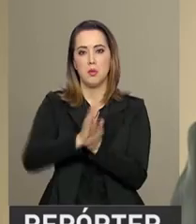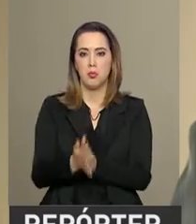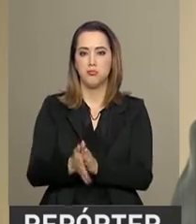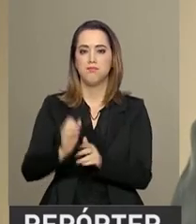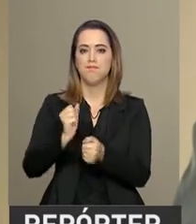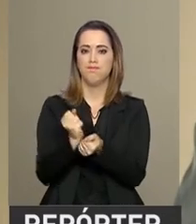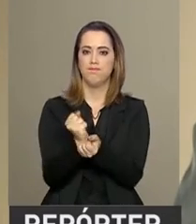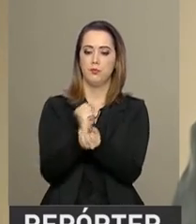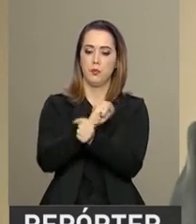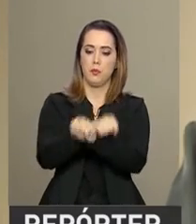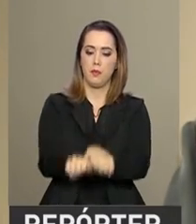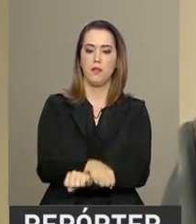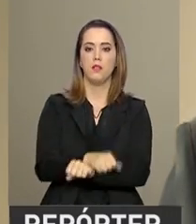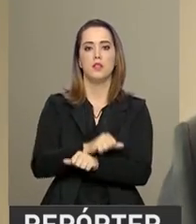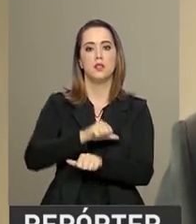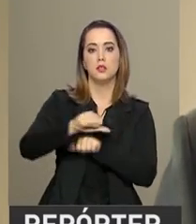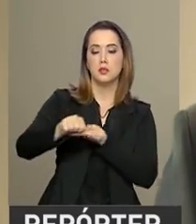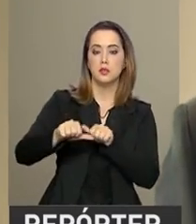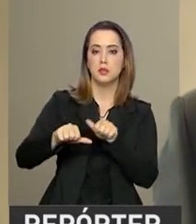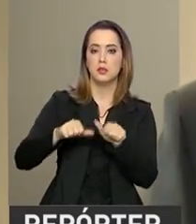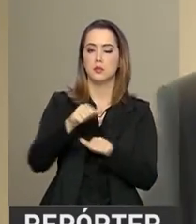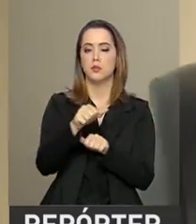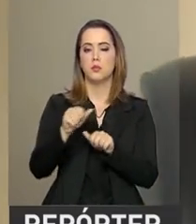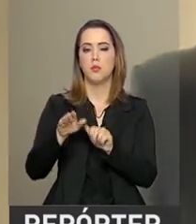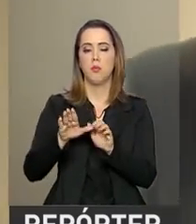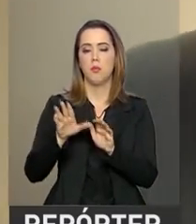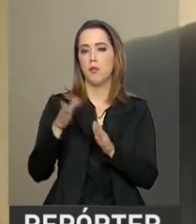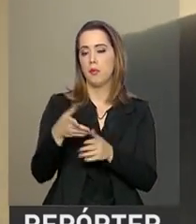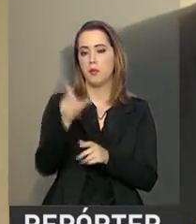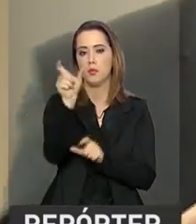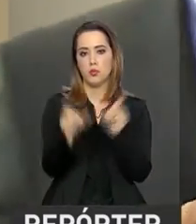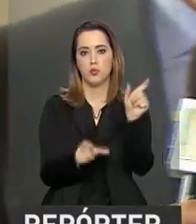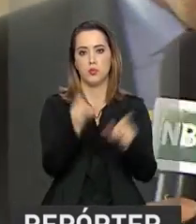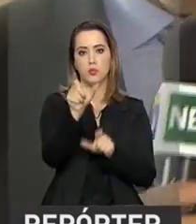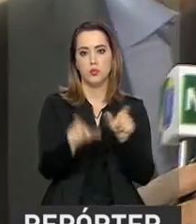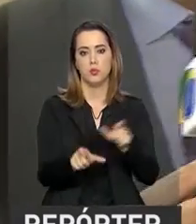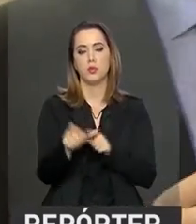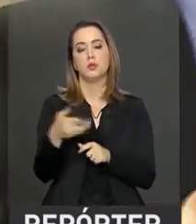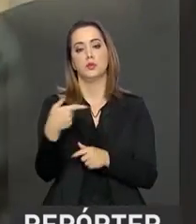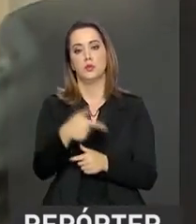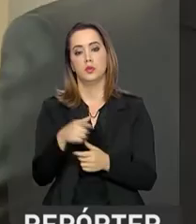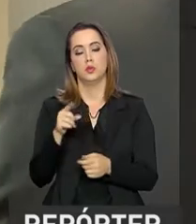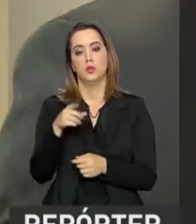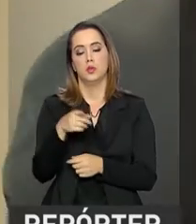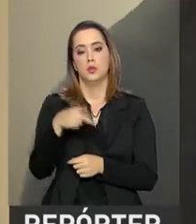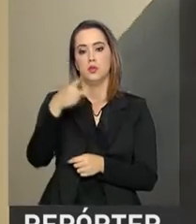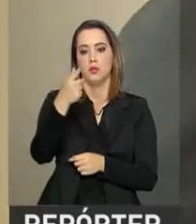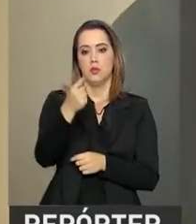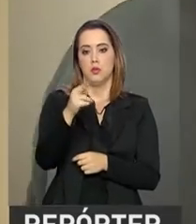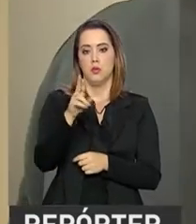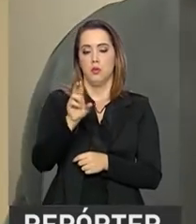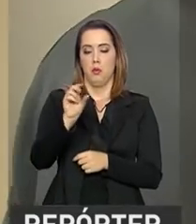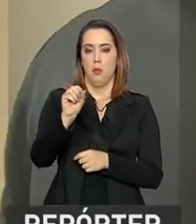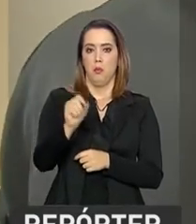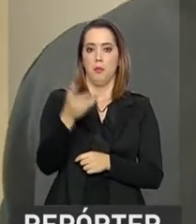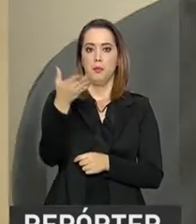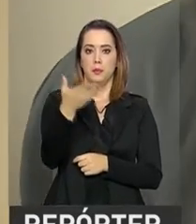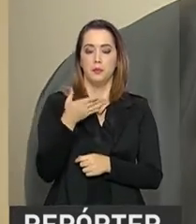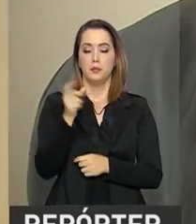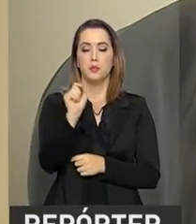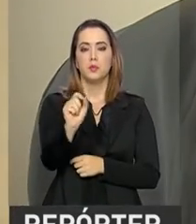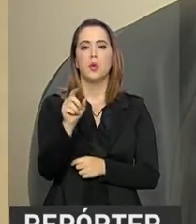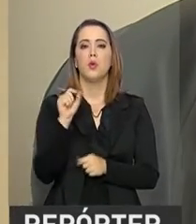tráficos de pessoas sobre o assunto conversa agora com o Presidente do Conselho Nacional de imigração Paulo Sérgio de Almeida Presidente